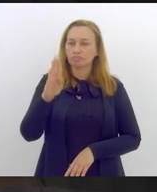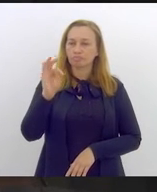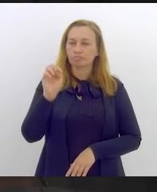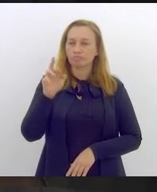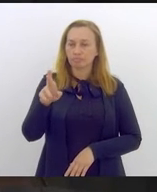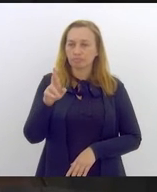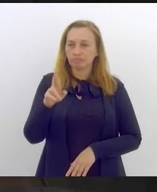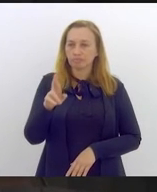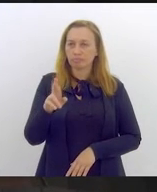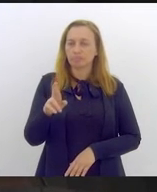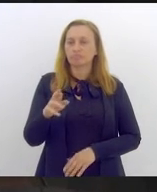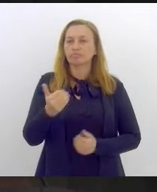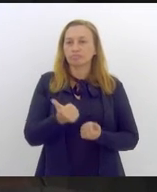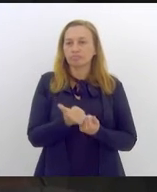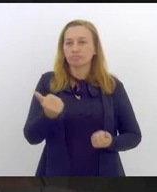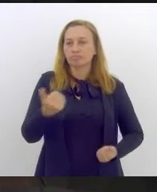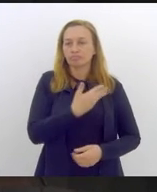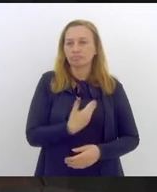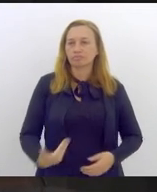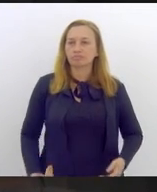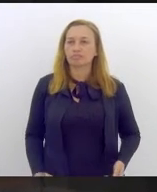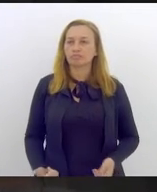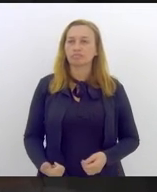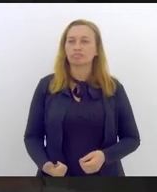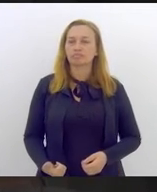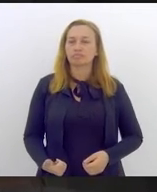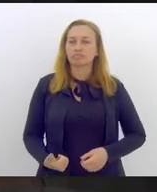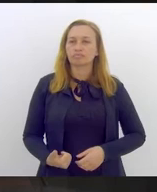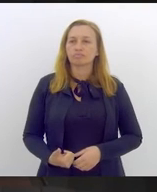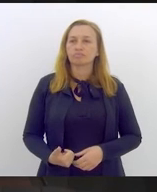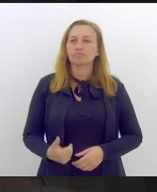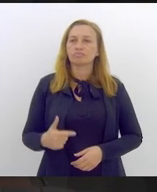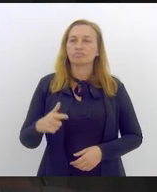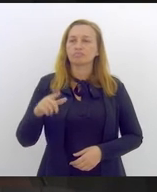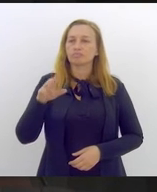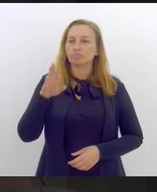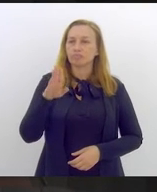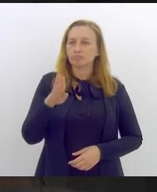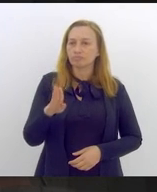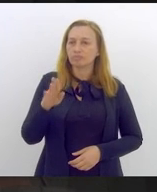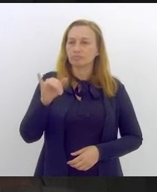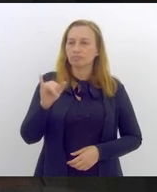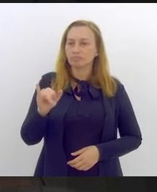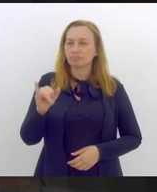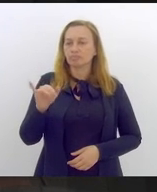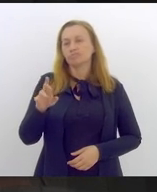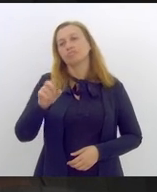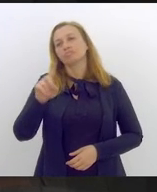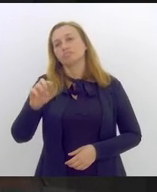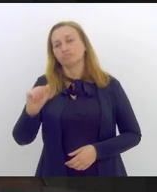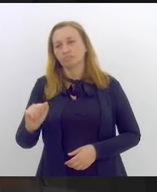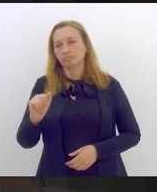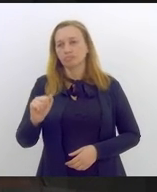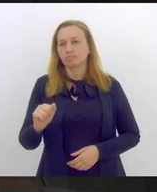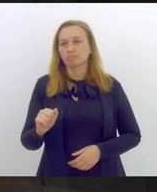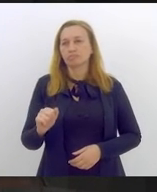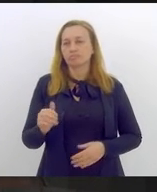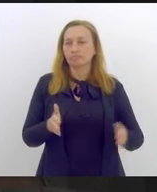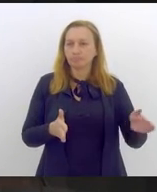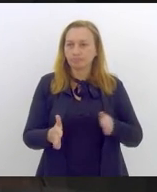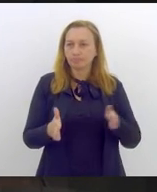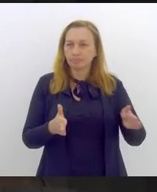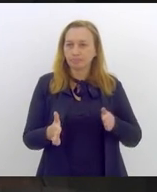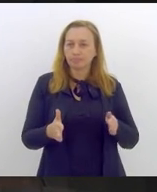do Estado do Rio de Janeiro ao lado do governador Leonel de Moura Brizola foi o período então que os Paulo teve